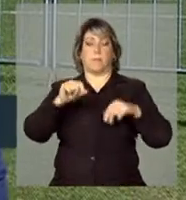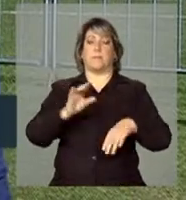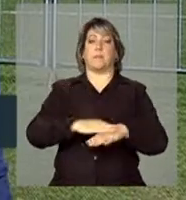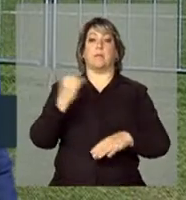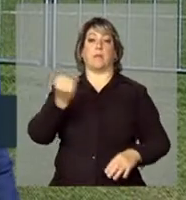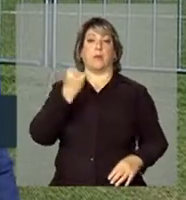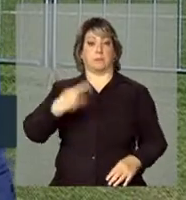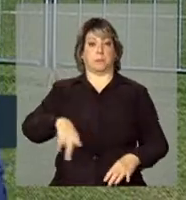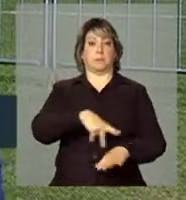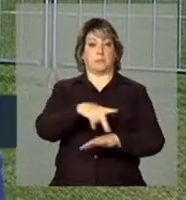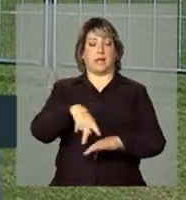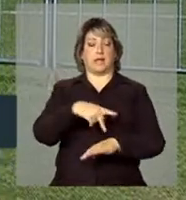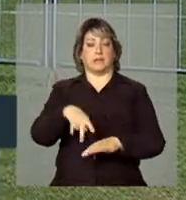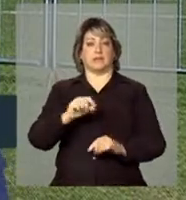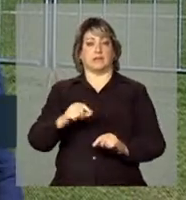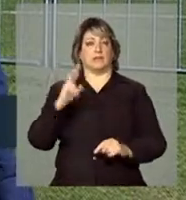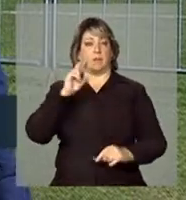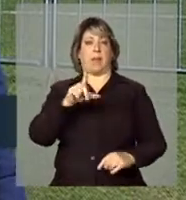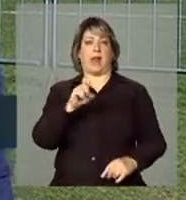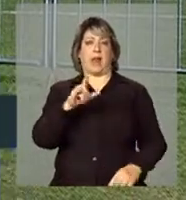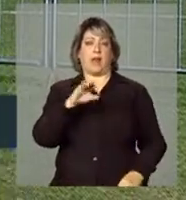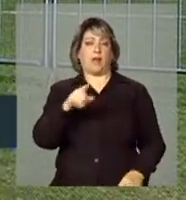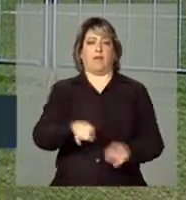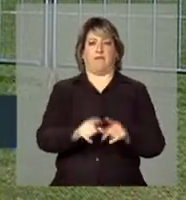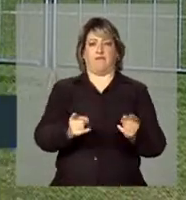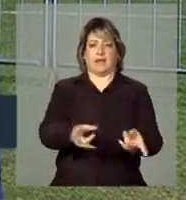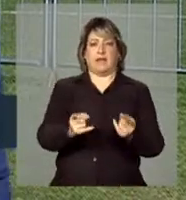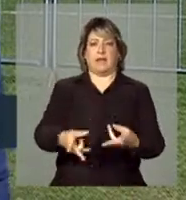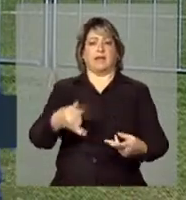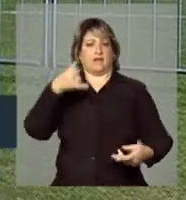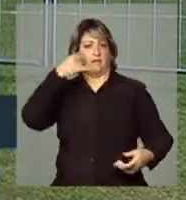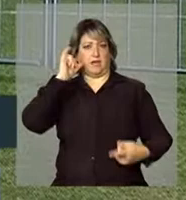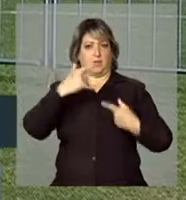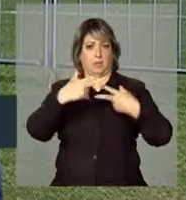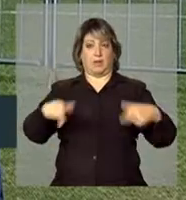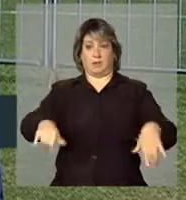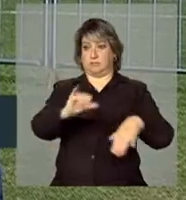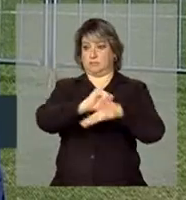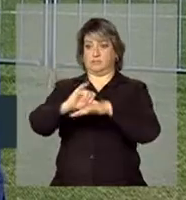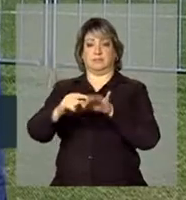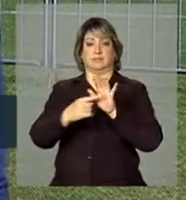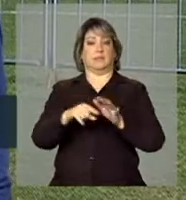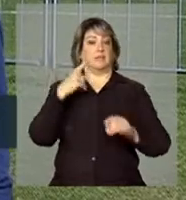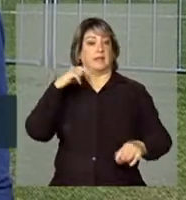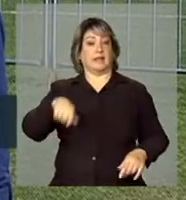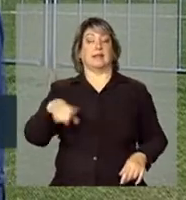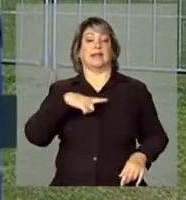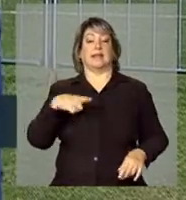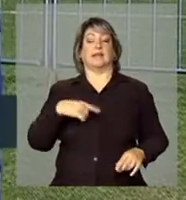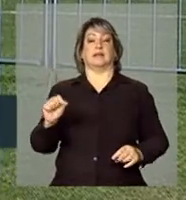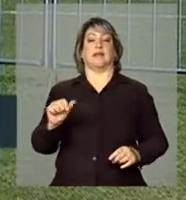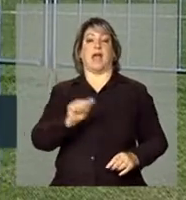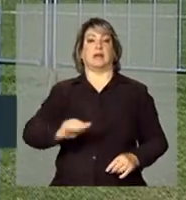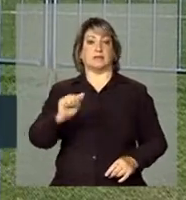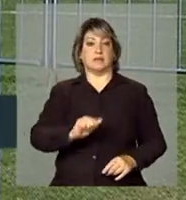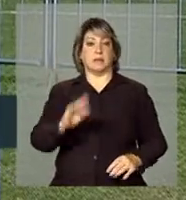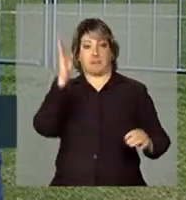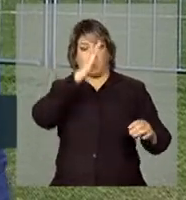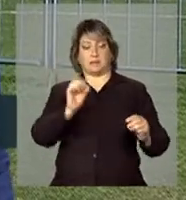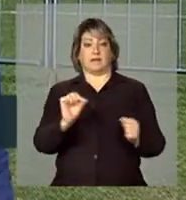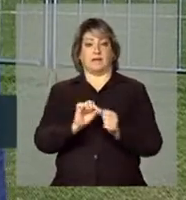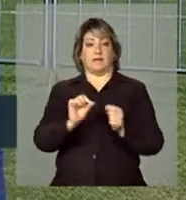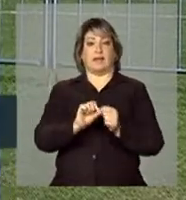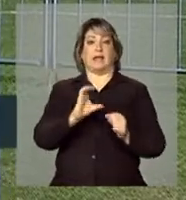importantes do país na questão de leilões, de vendas de animais, está sendo organizada pela Associação Brasileira de Criadores